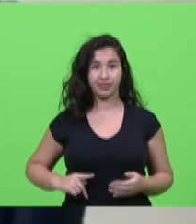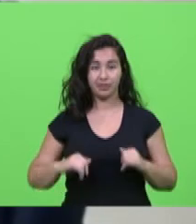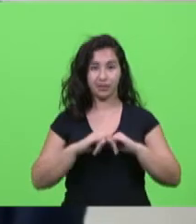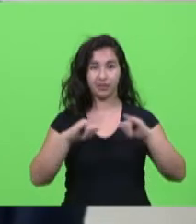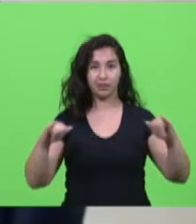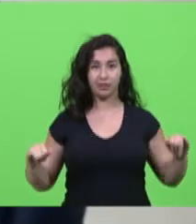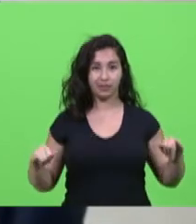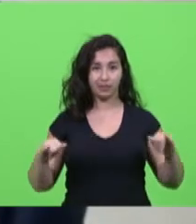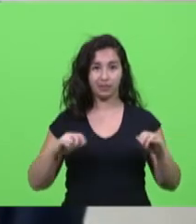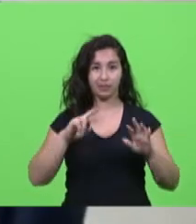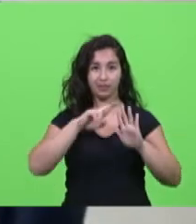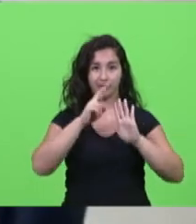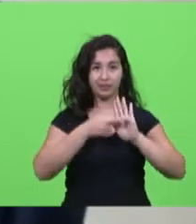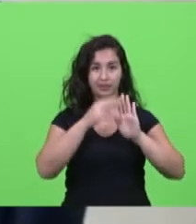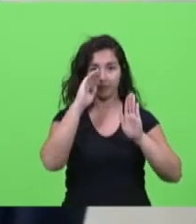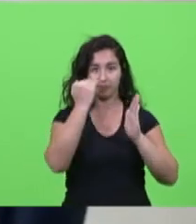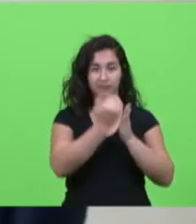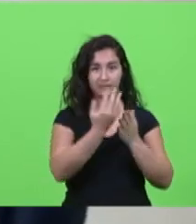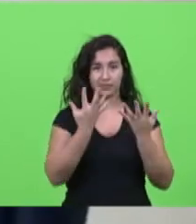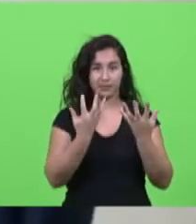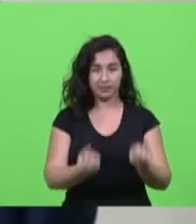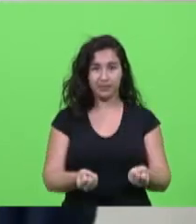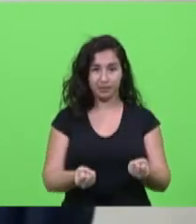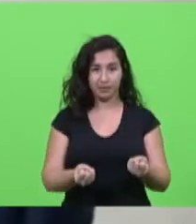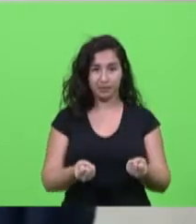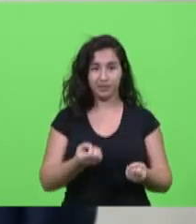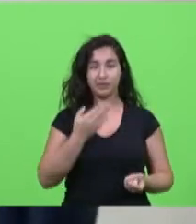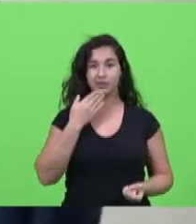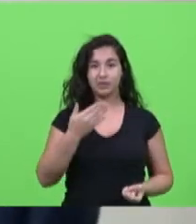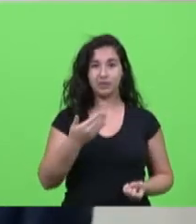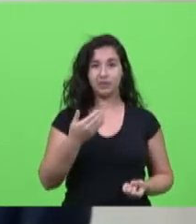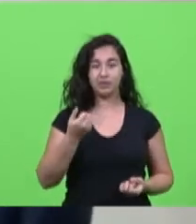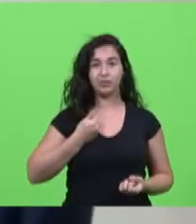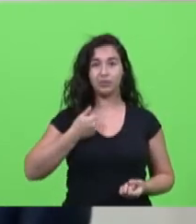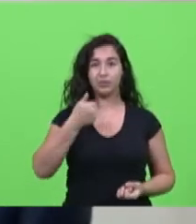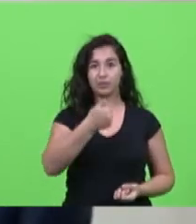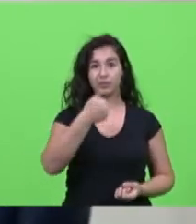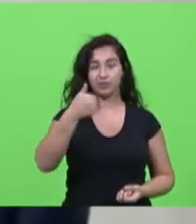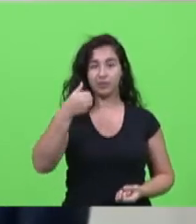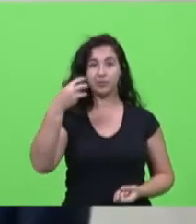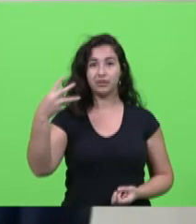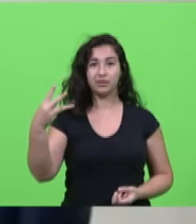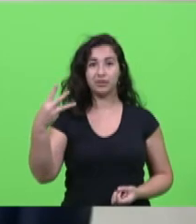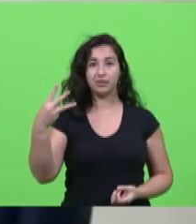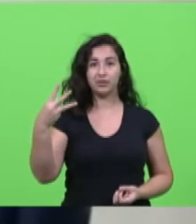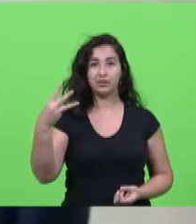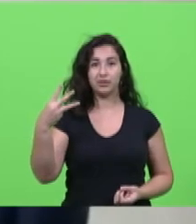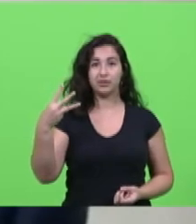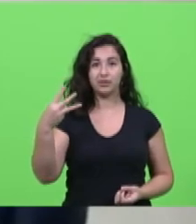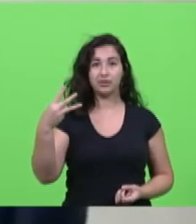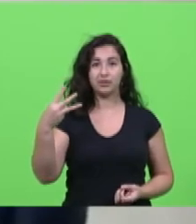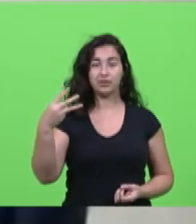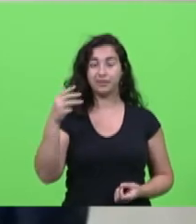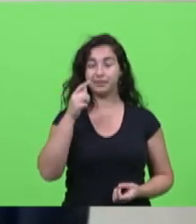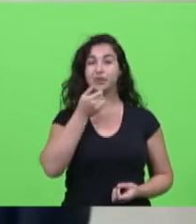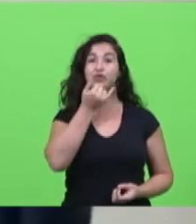regimento interno, defere os seguintes requerimentos. De número 113, aliás,